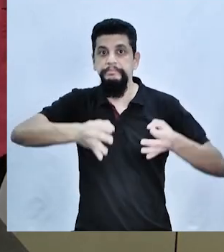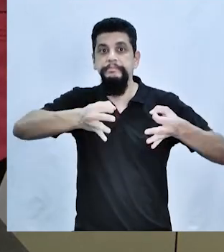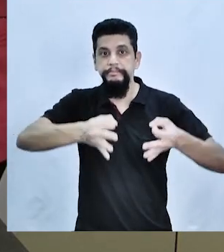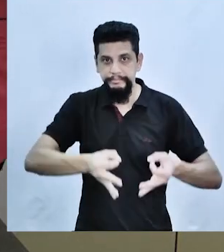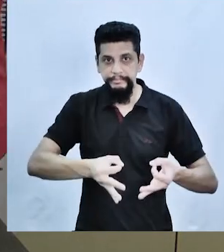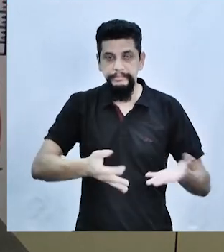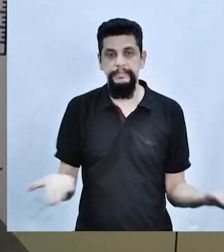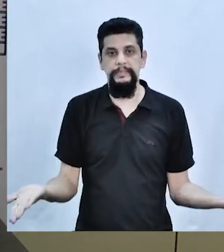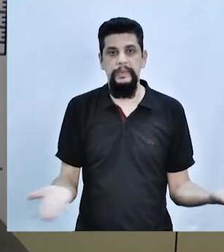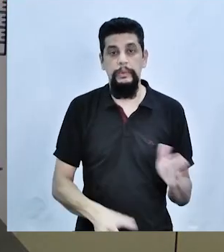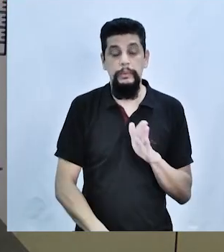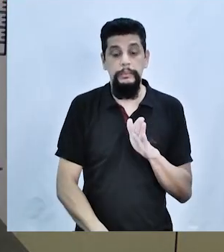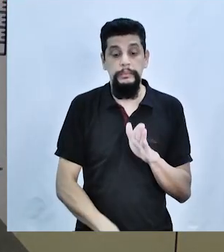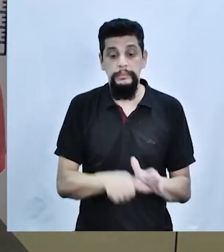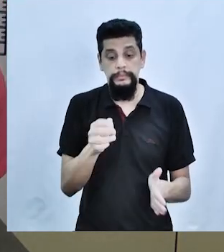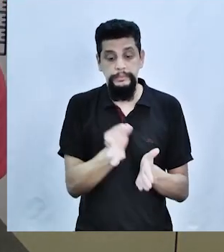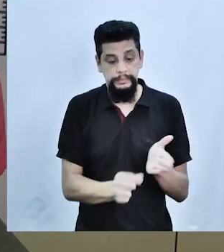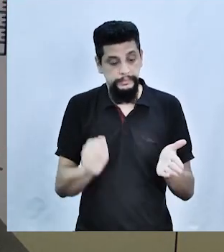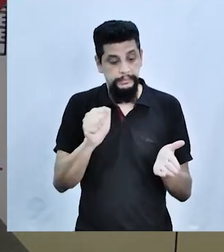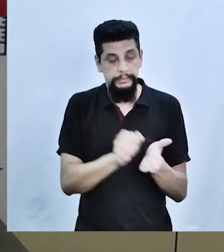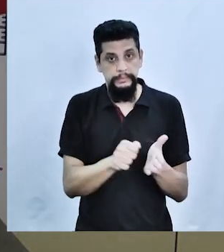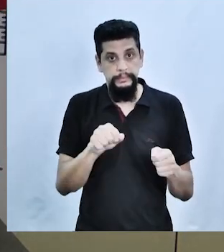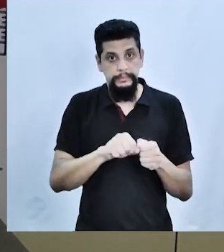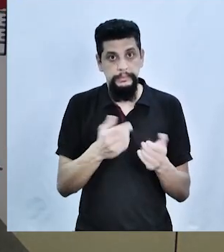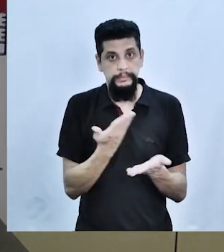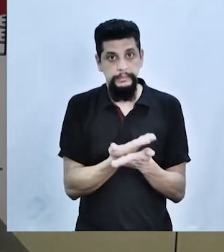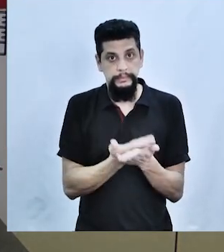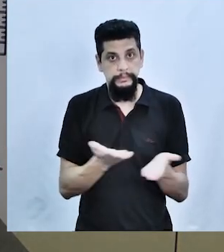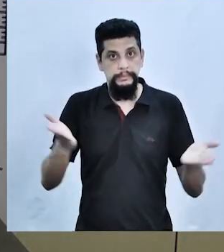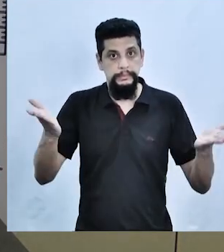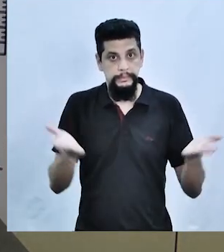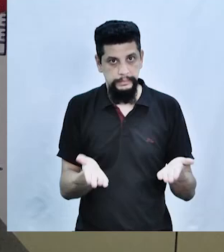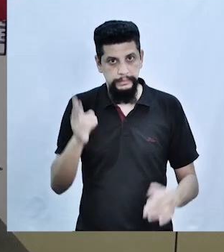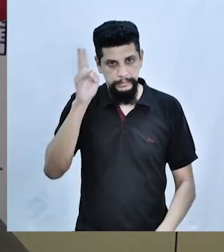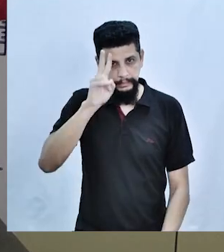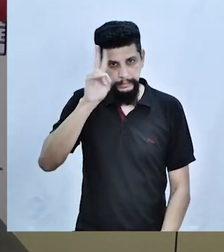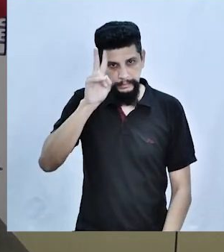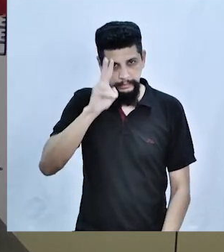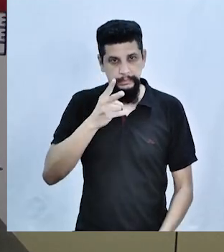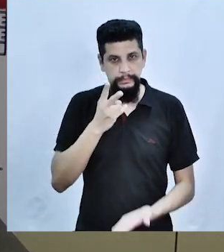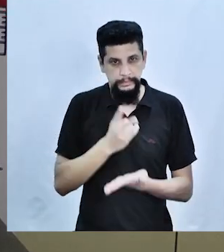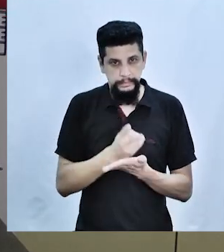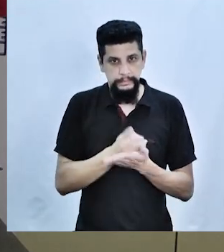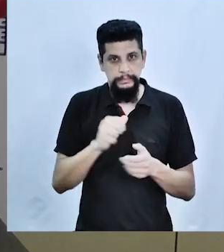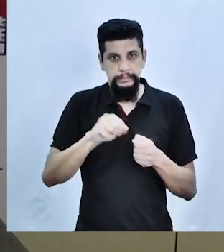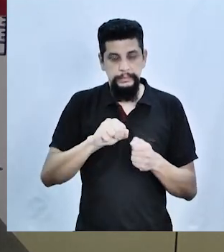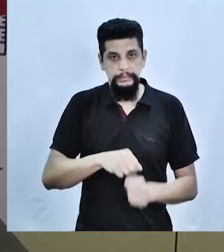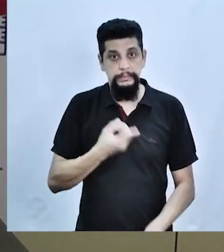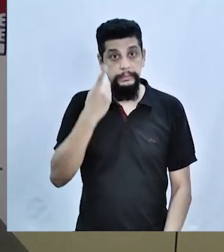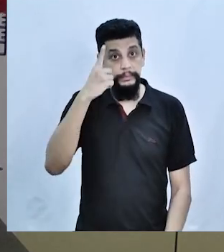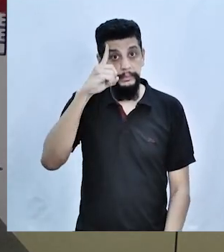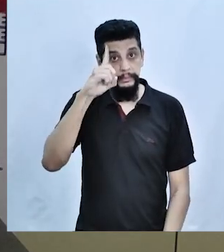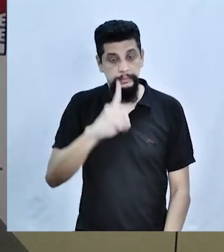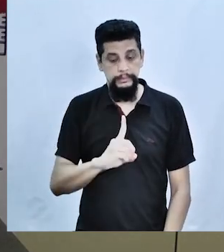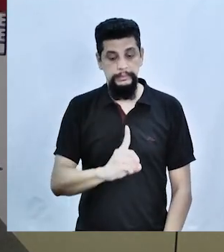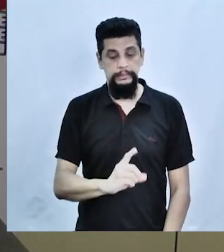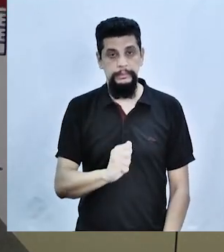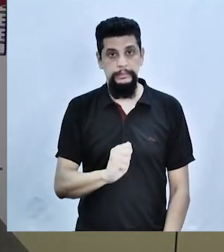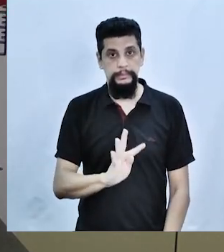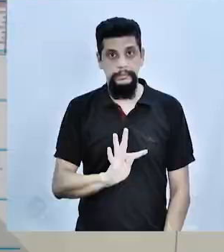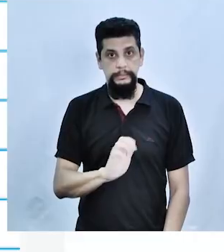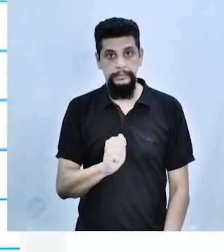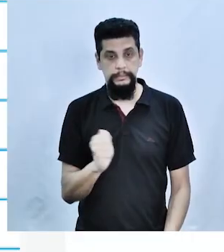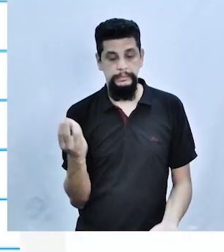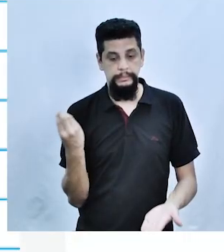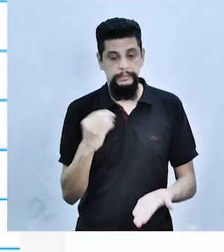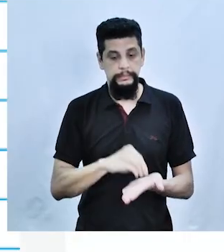Tá? E o primeiro registro que nós vamos fazer na aula de hoje, lembra qual que a gente faz? É a data, colocando o dia,